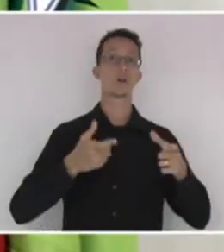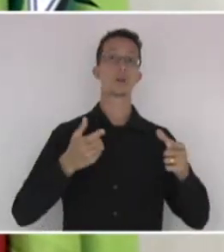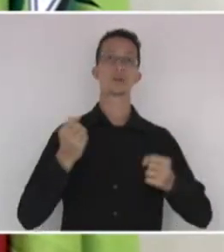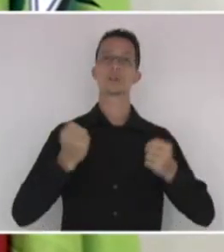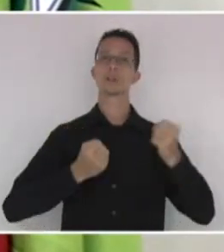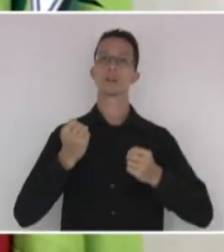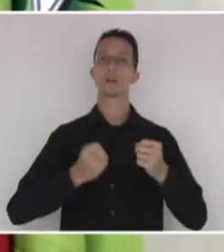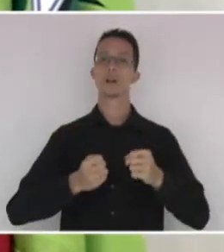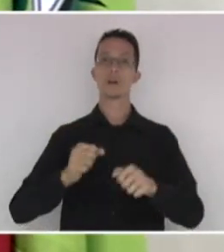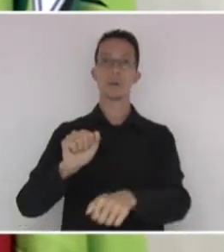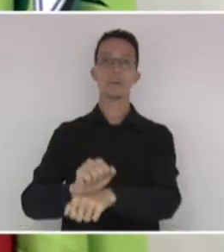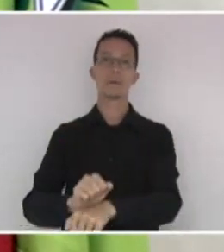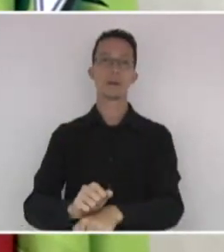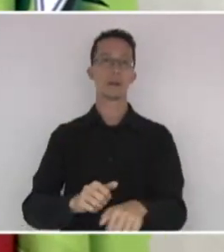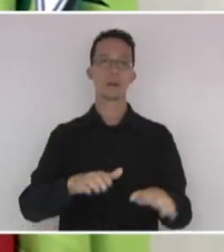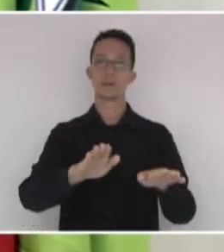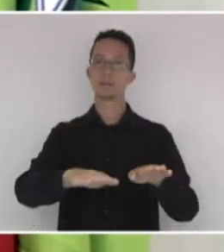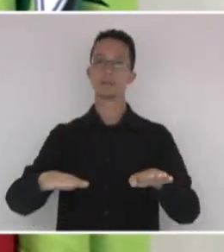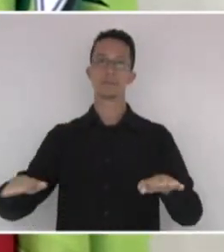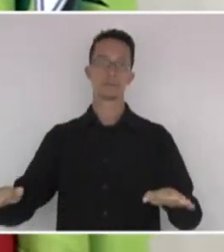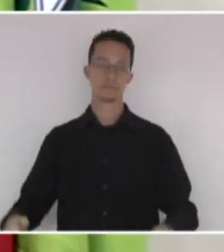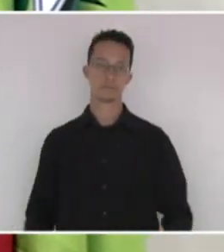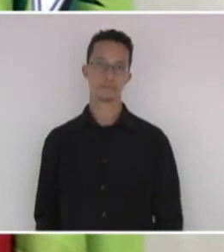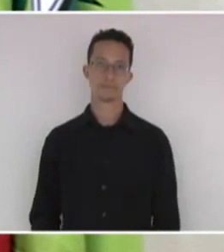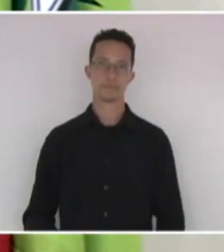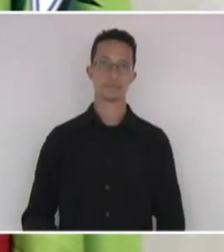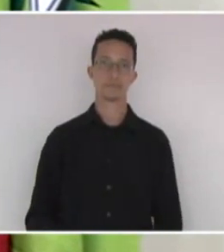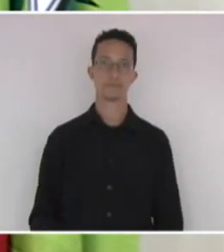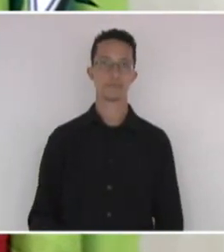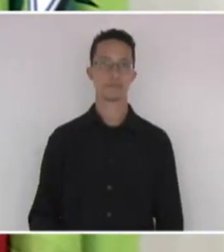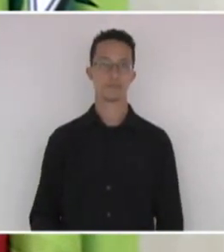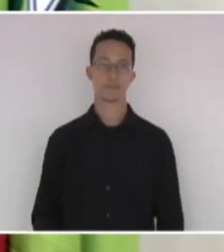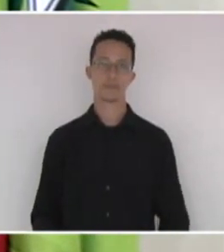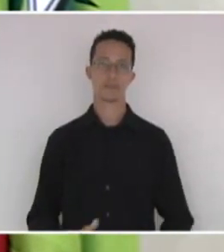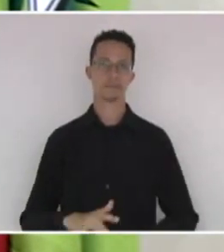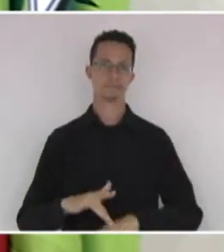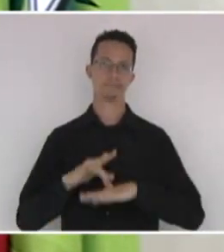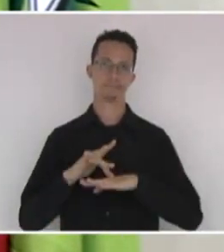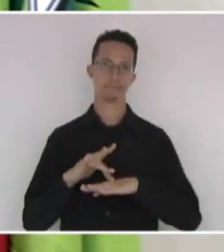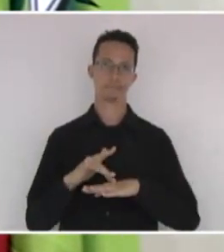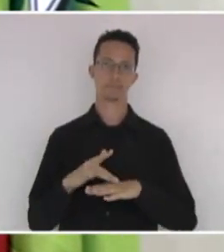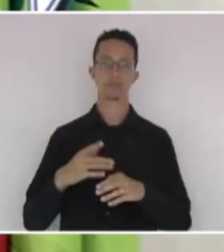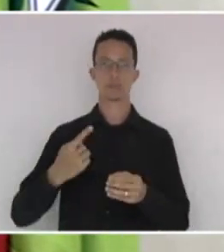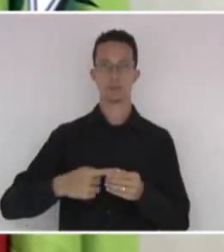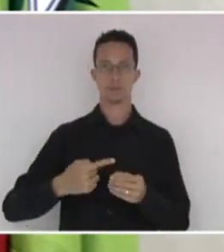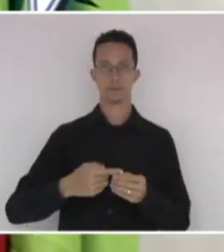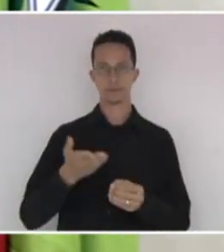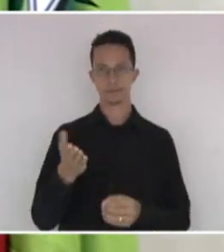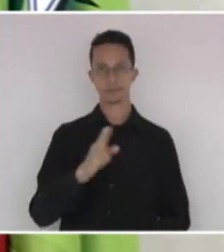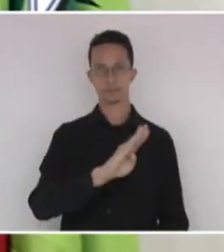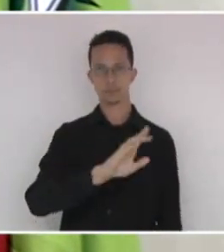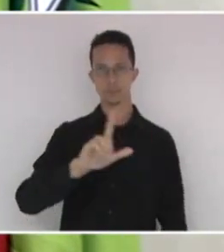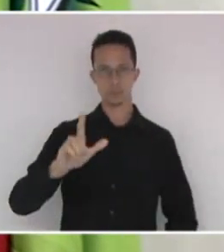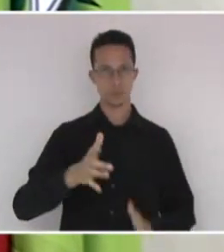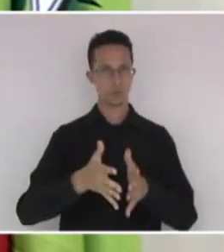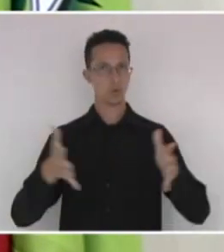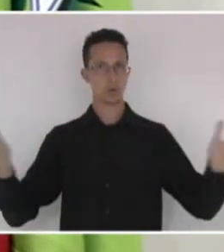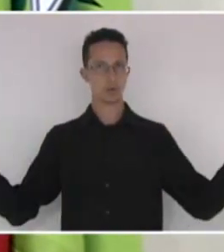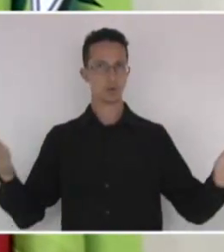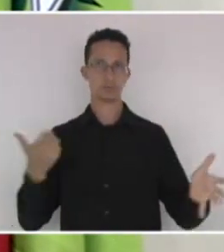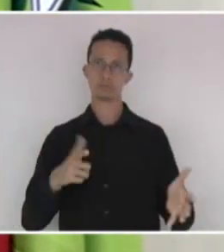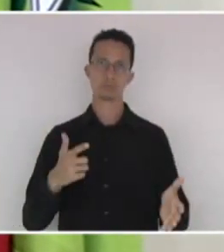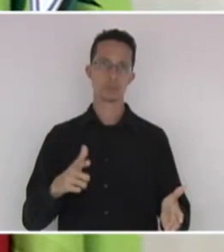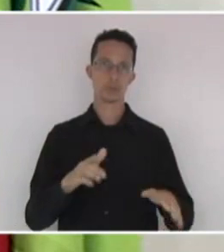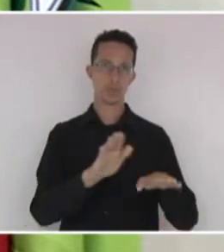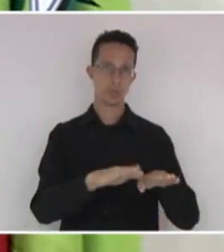cidade, com todo respeito, como Blumenau, no IGP, numa situação precária como essa. Então, nós traríamos